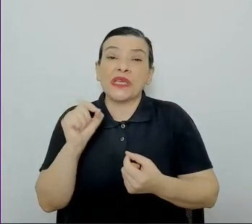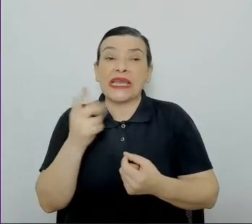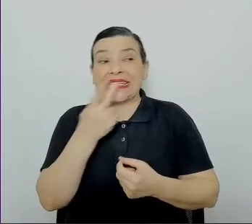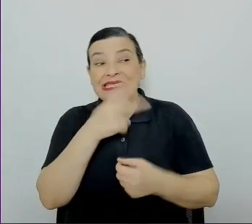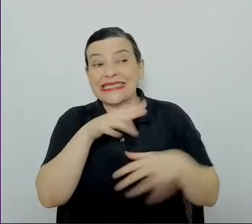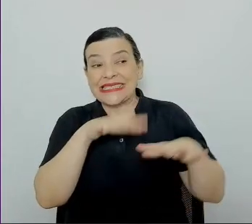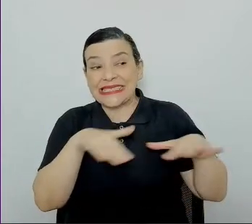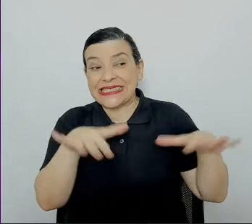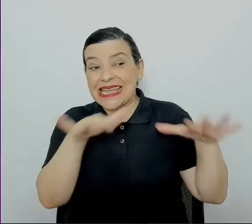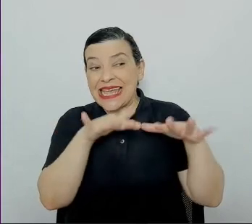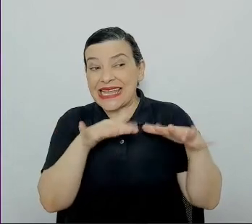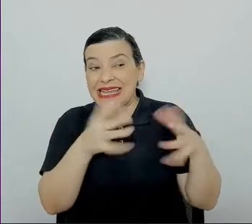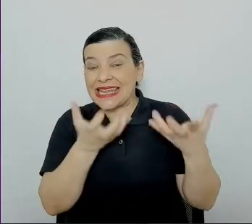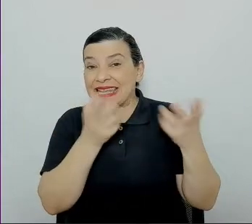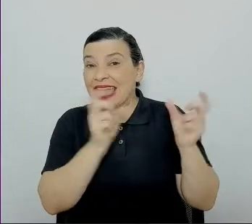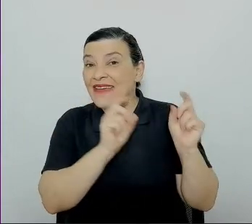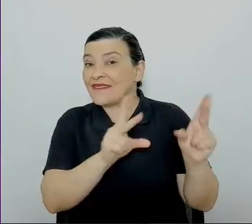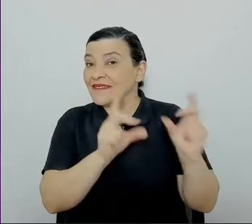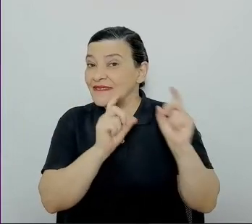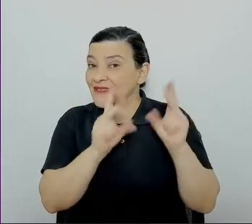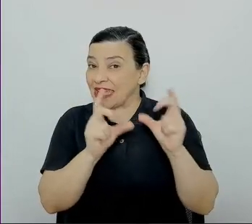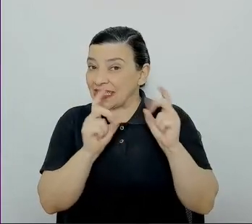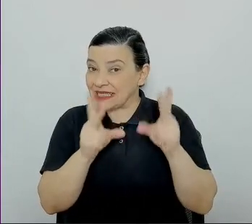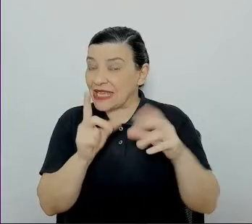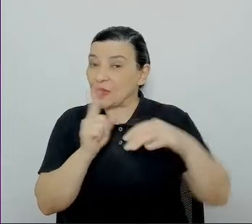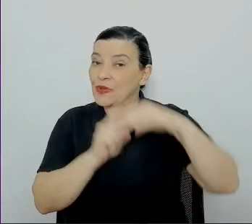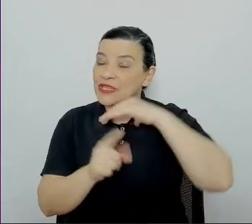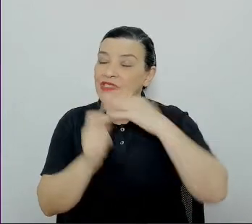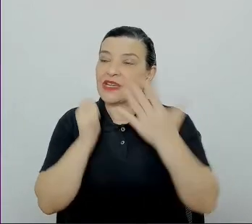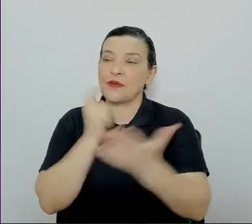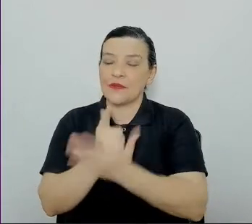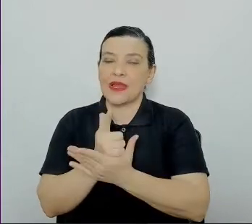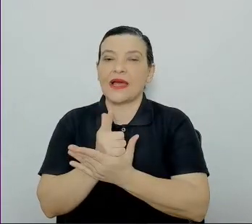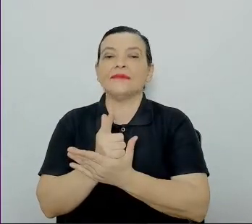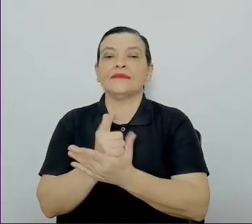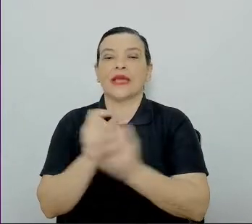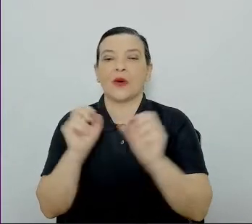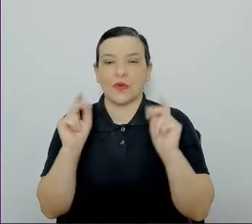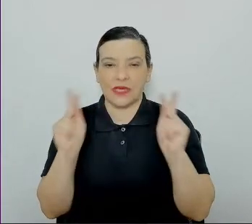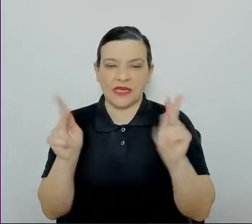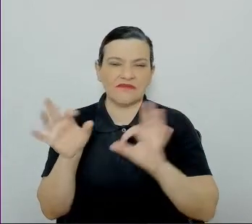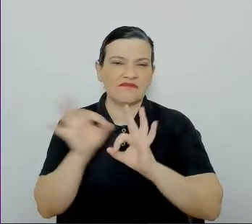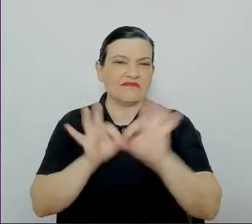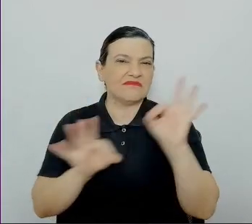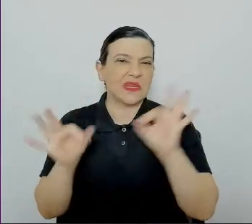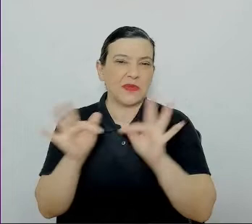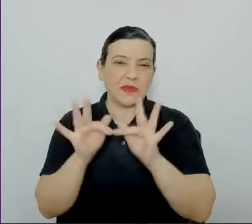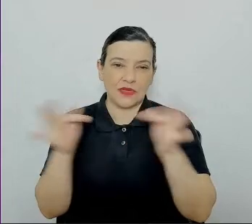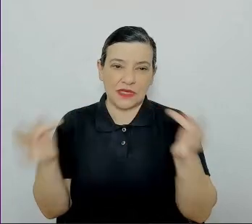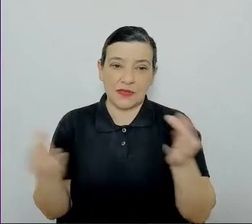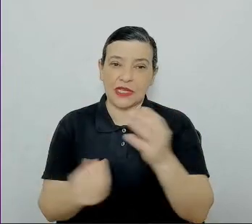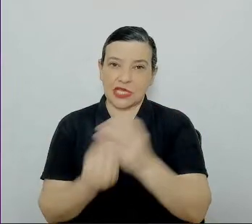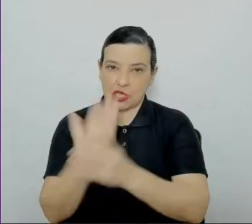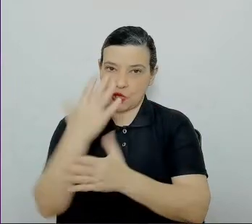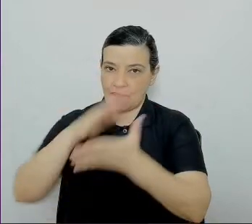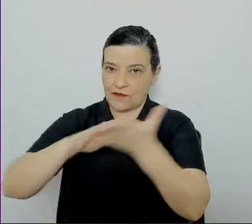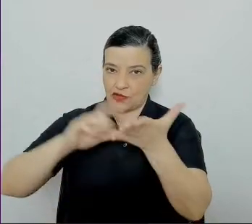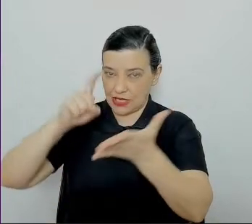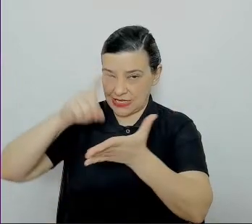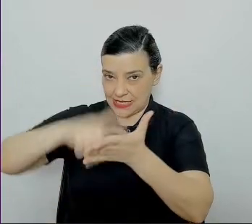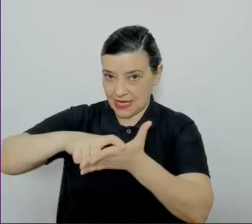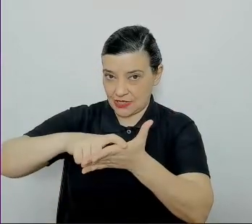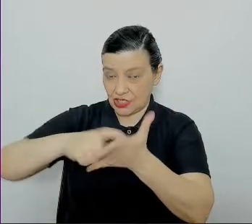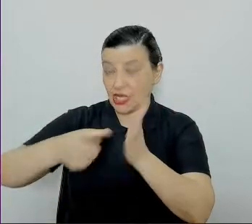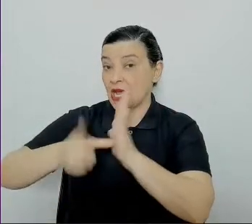vender e meu cliente diz que só vai comprar se tiver isso. Pô, beleza, vamos fazer um negócio super simples. O que a gente fez? A gente criou essa funcionalidade